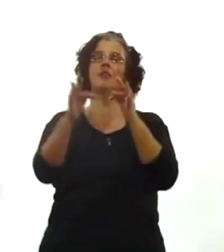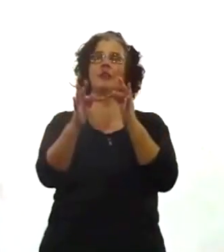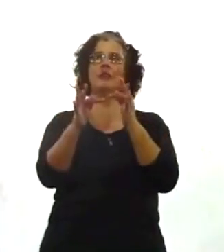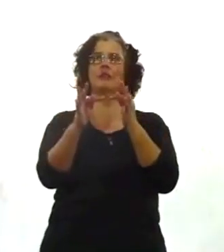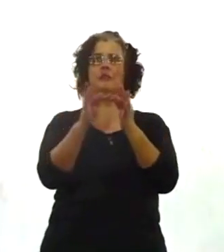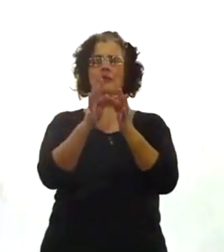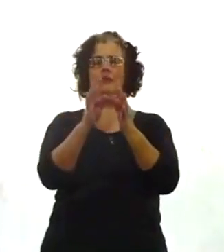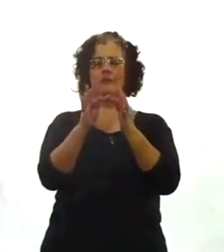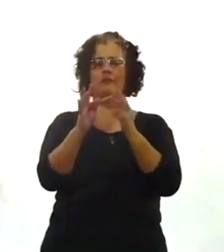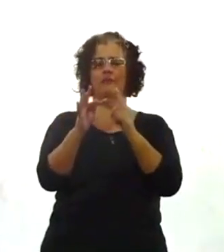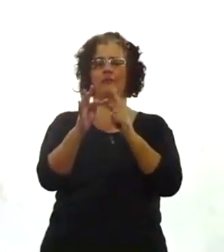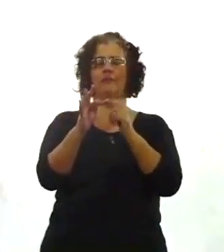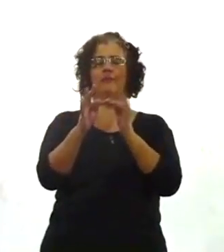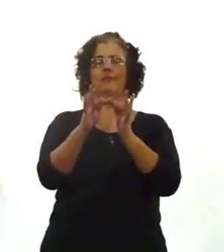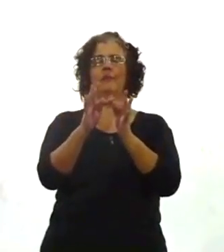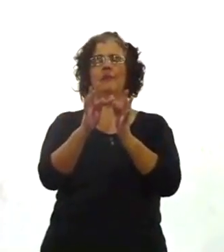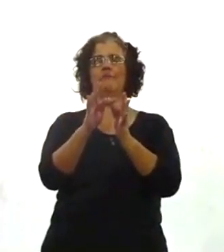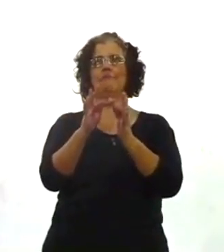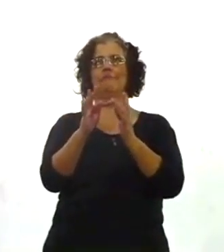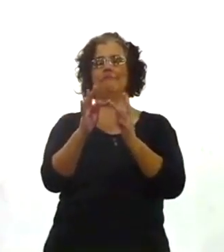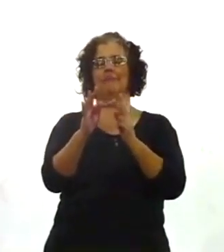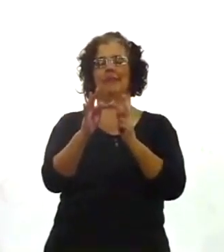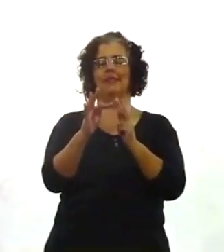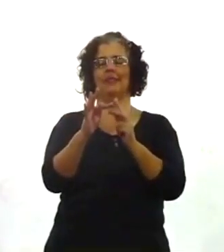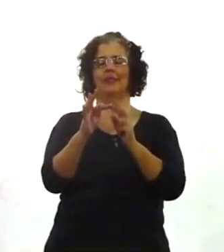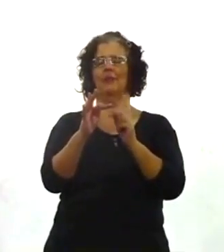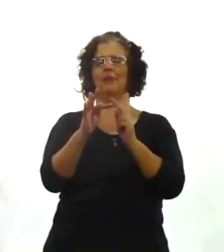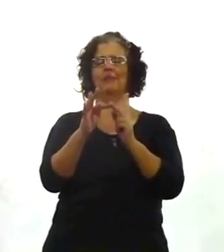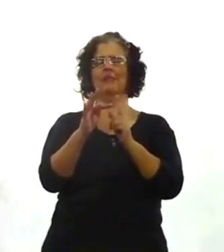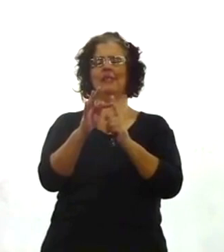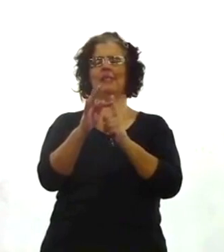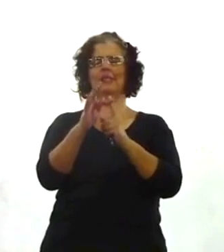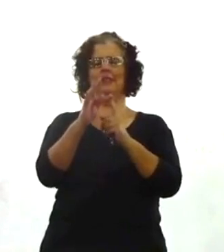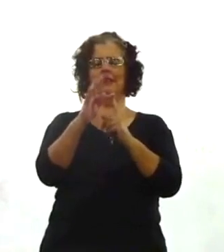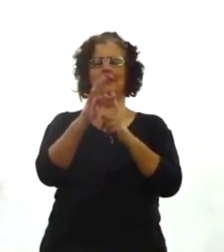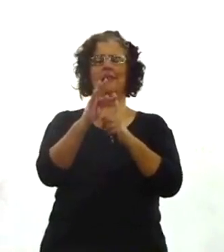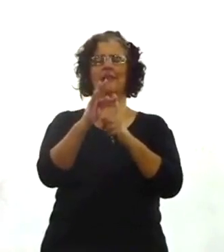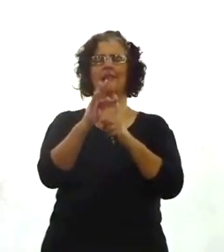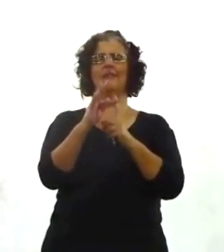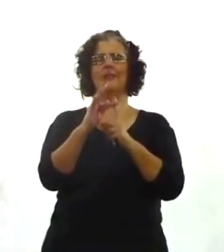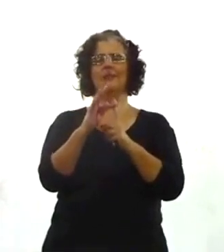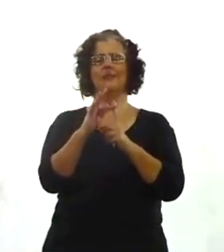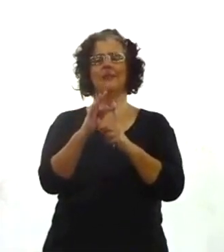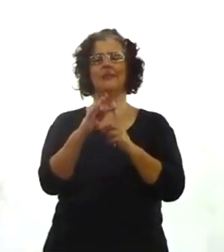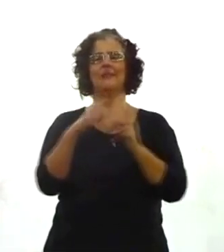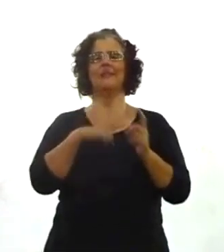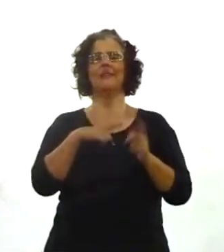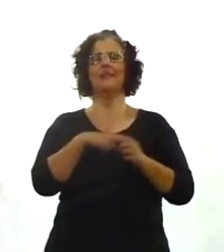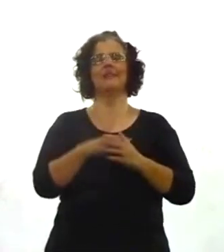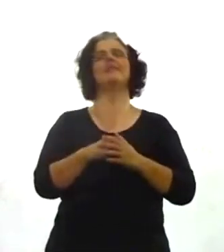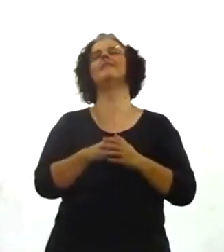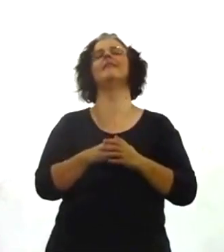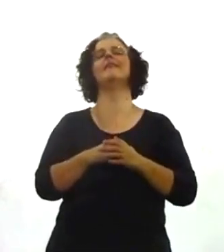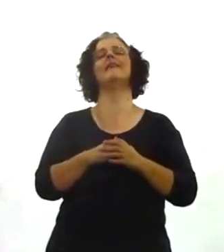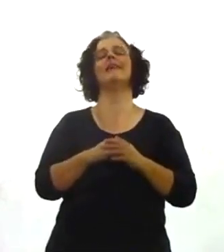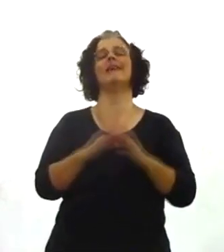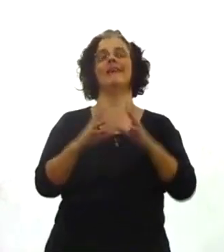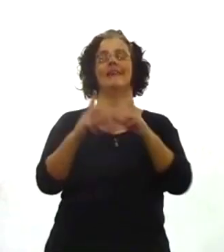Timóteo, na minha primeira defesa, ninguém foi a meu favor, antes todos me